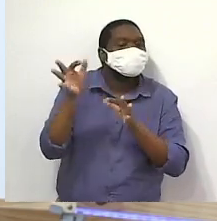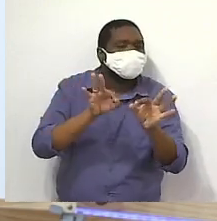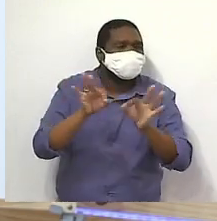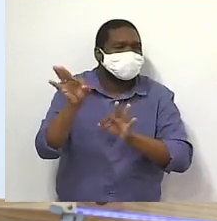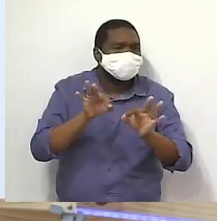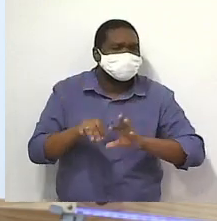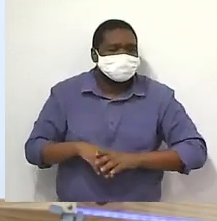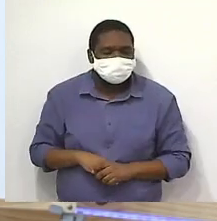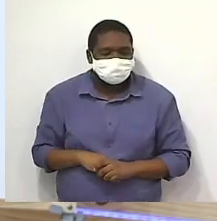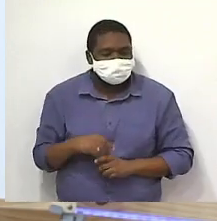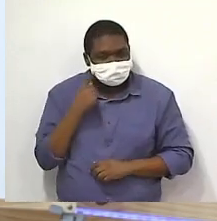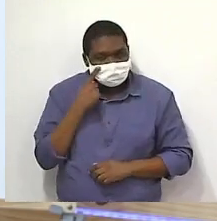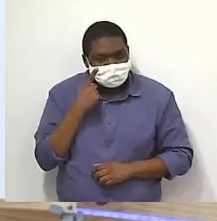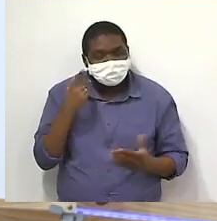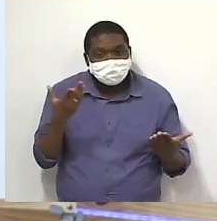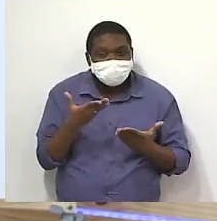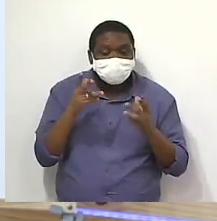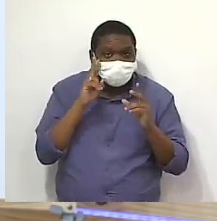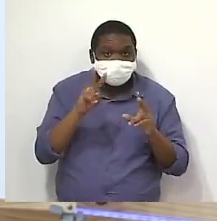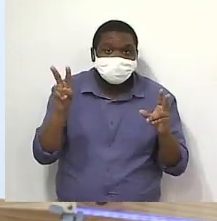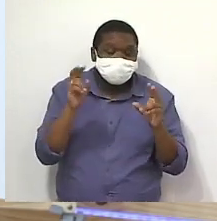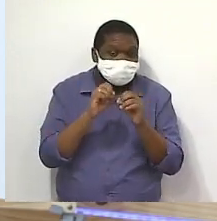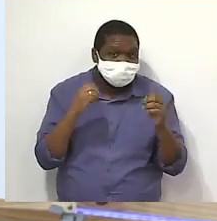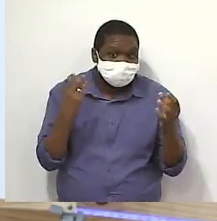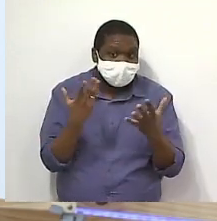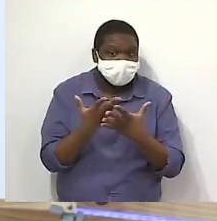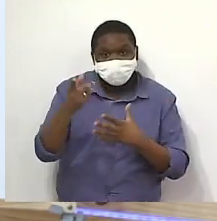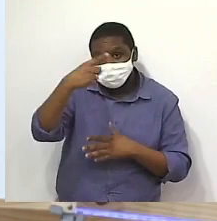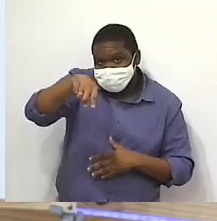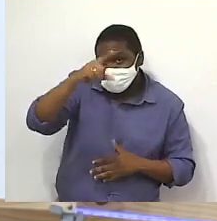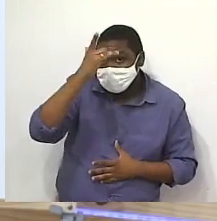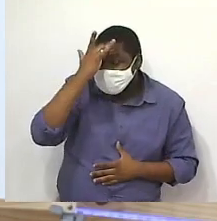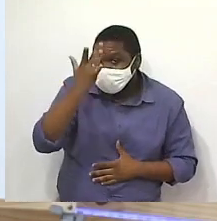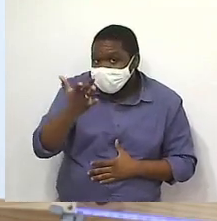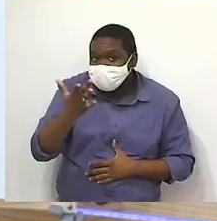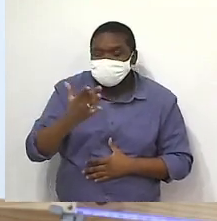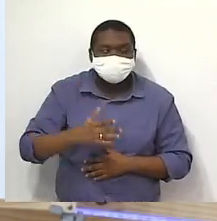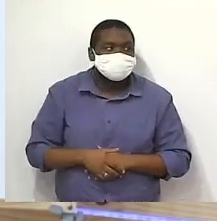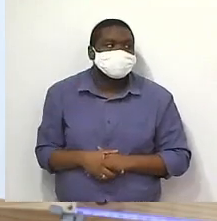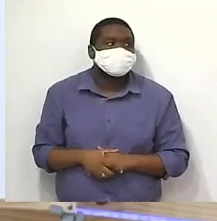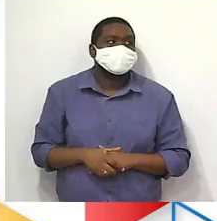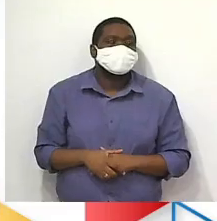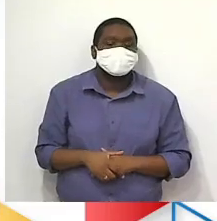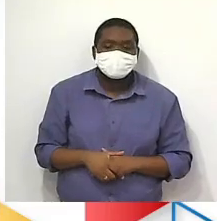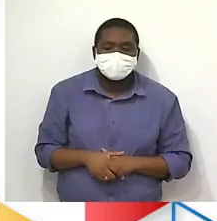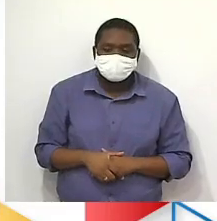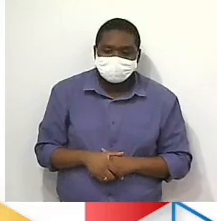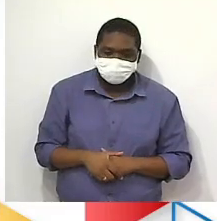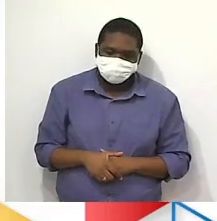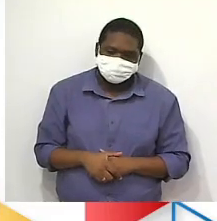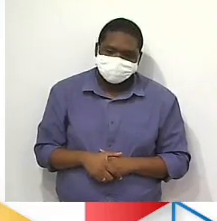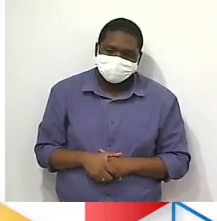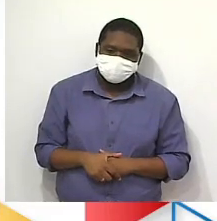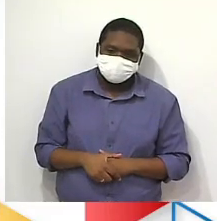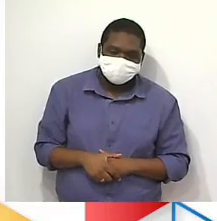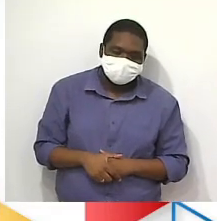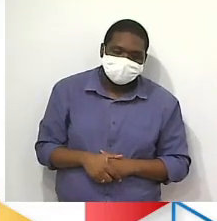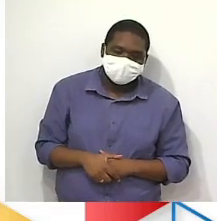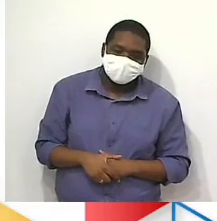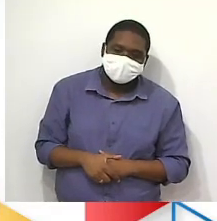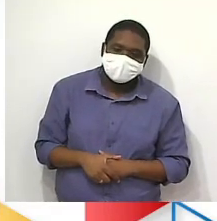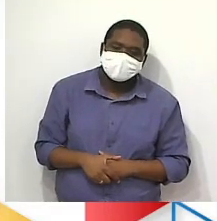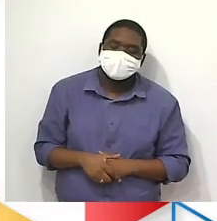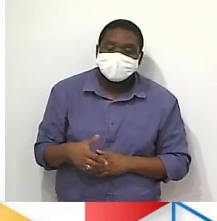Vamos lá. Vou mostrar agora no slide para vocês. Facinho, facinho. Lá, Manel, mostra para eles aí no slide, ó. Em